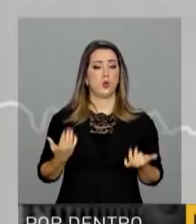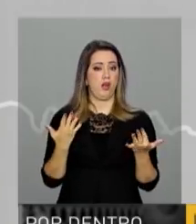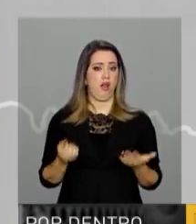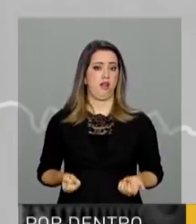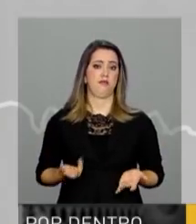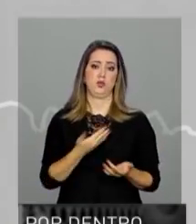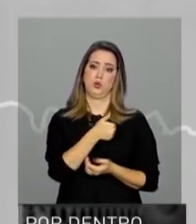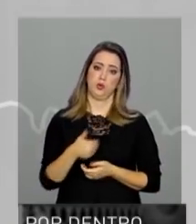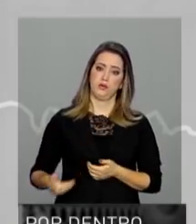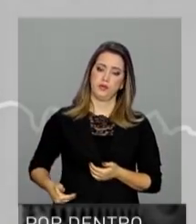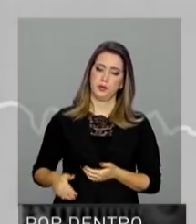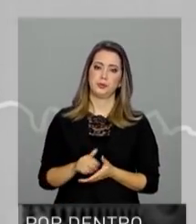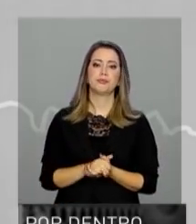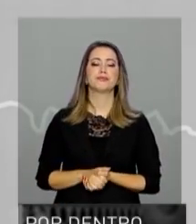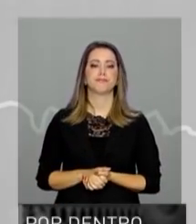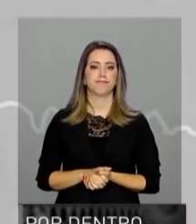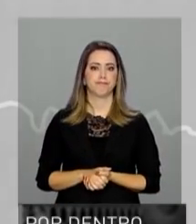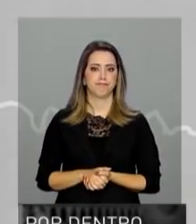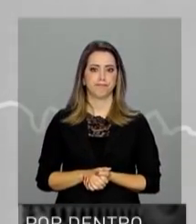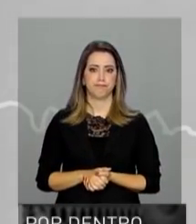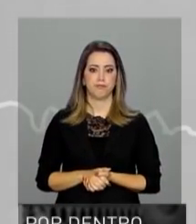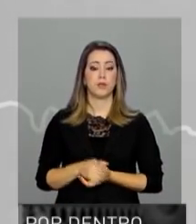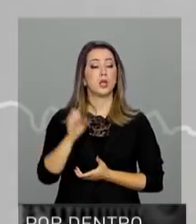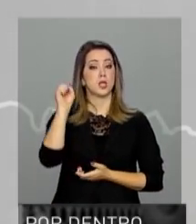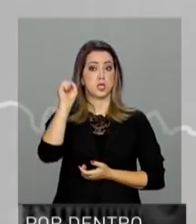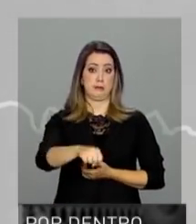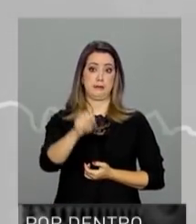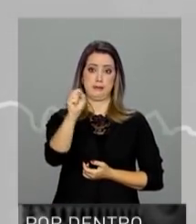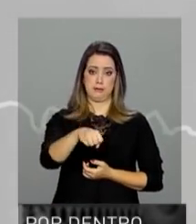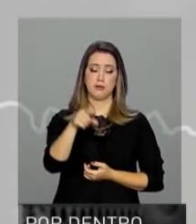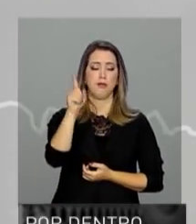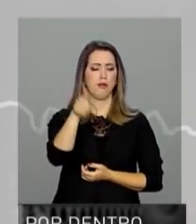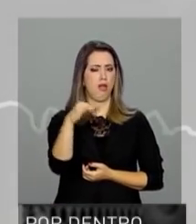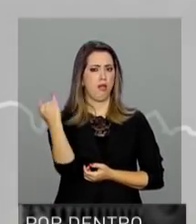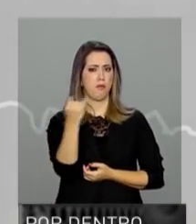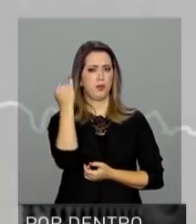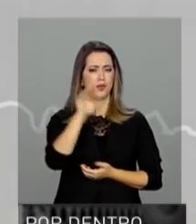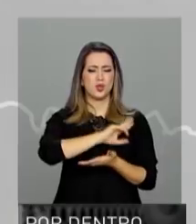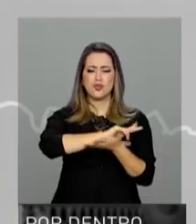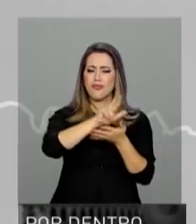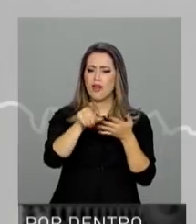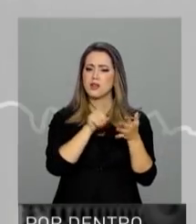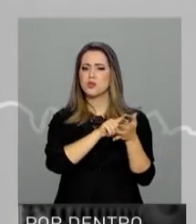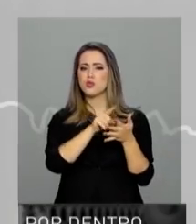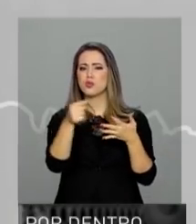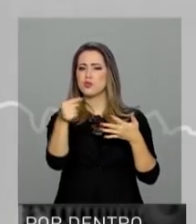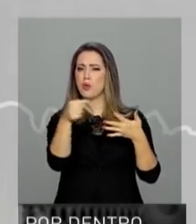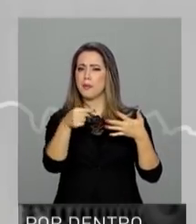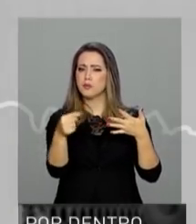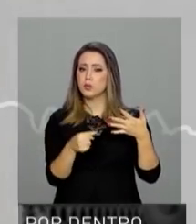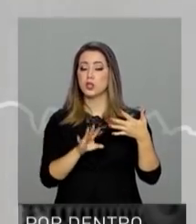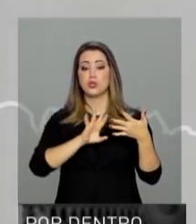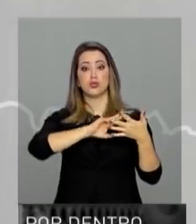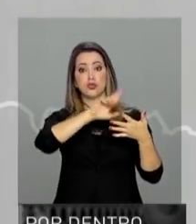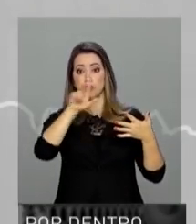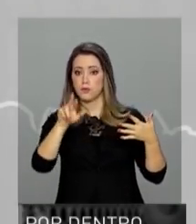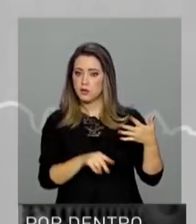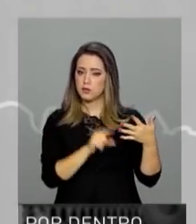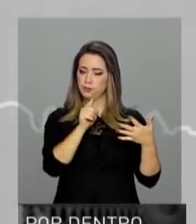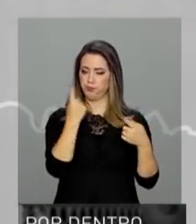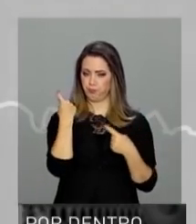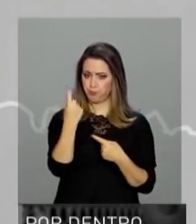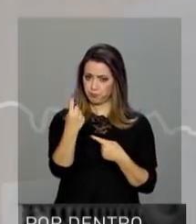Sim, a reforma da Previdência é muito importante. Tem vários objetivos na reforma da Previdência. Um deles é o